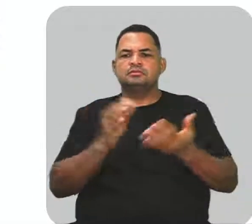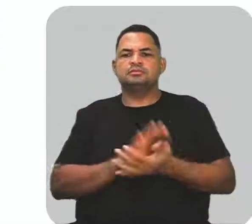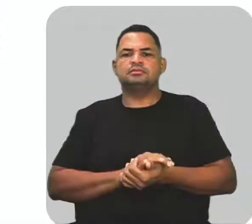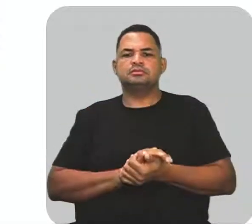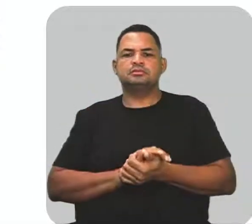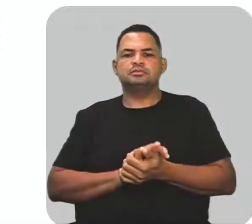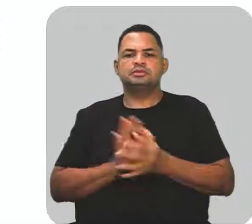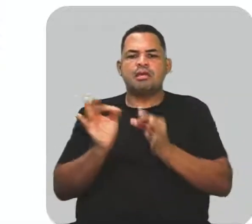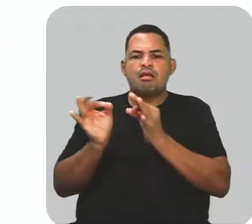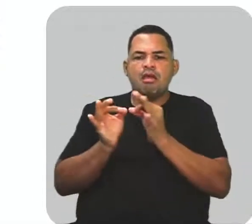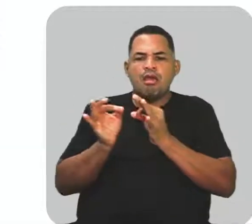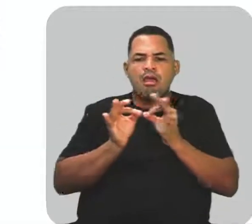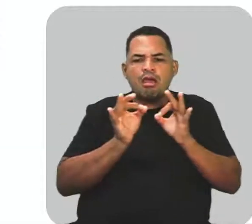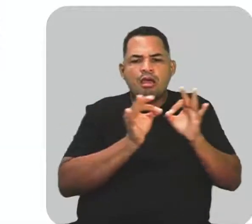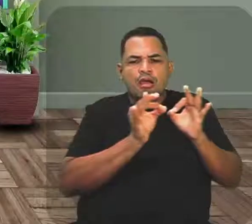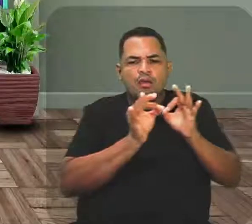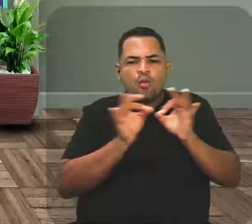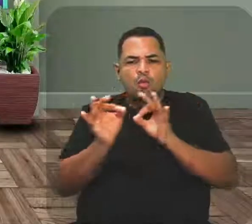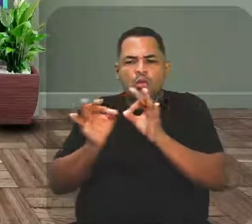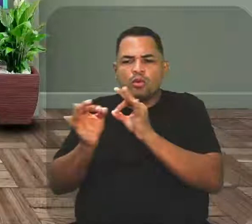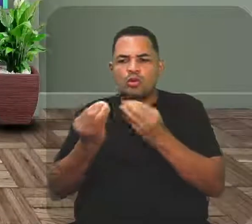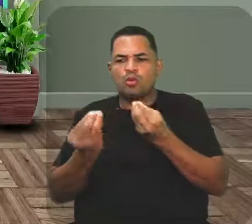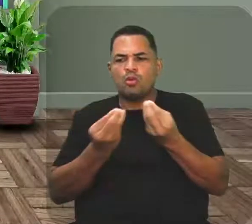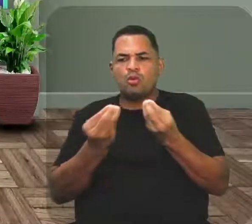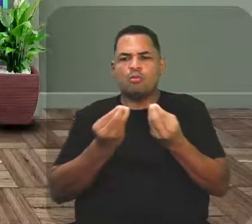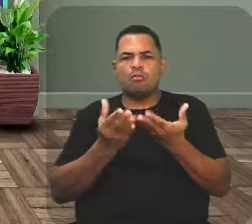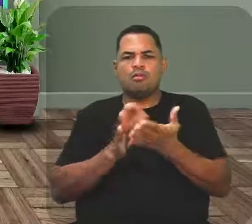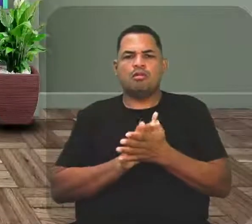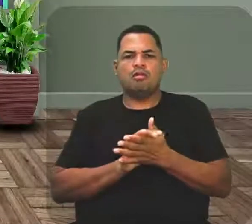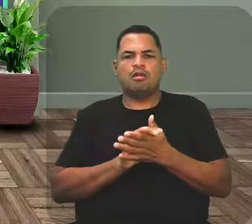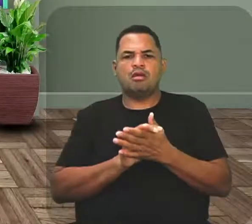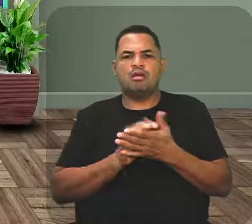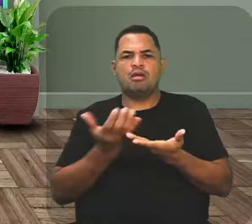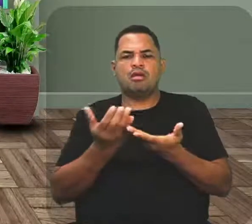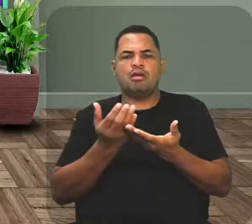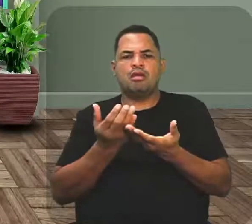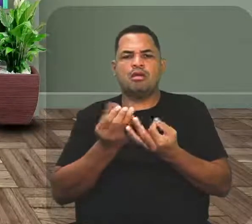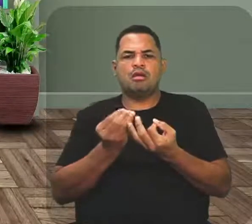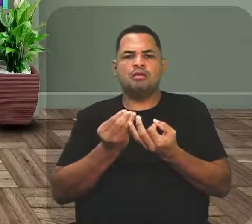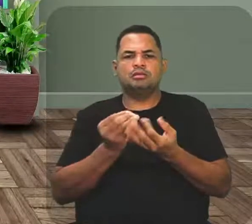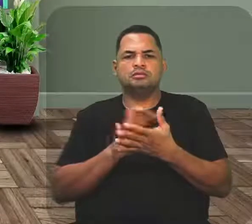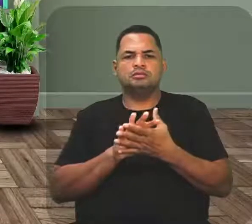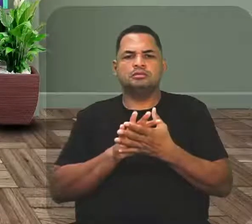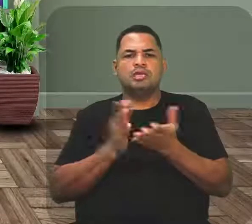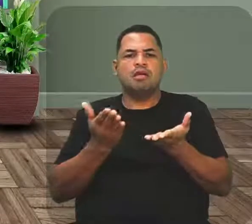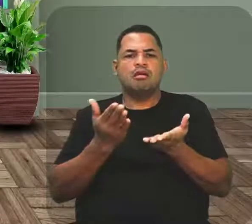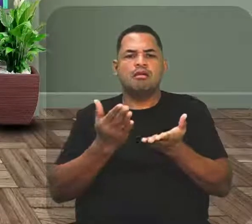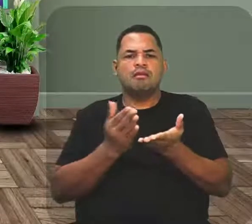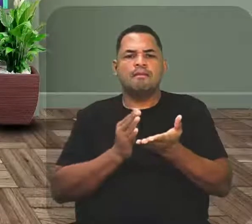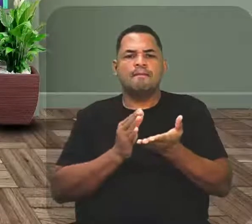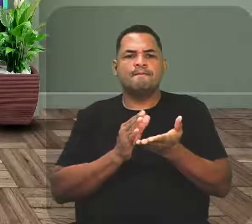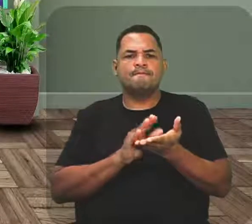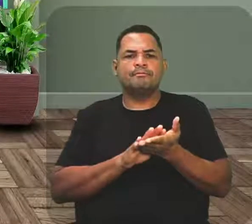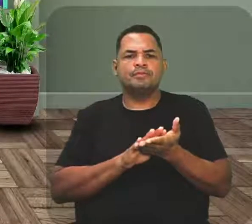a harmonia, né, da construção frasal. É deixar